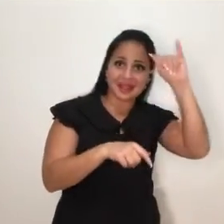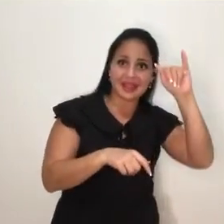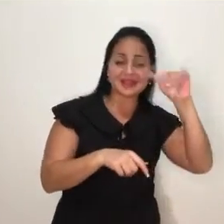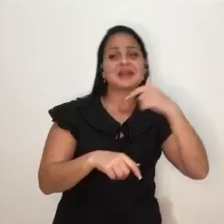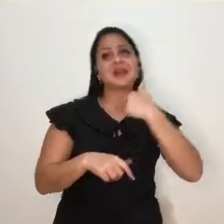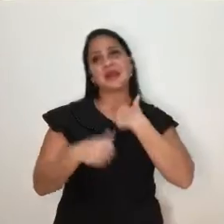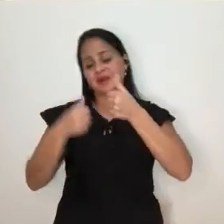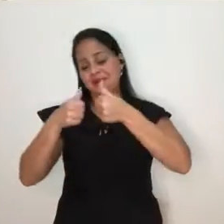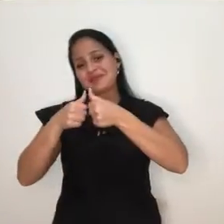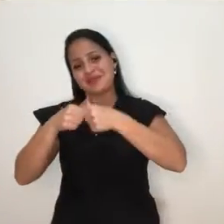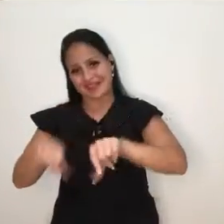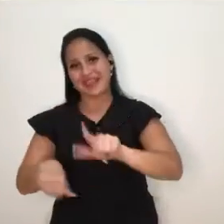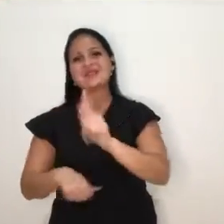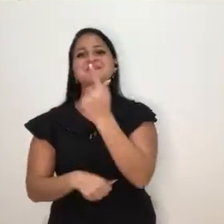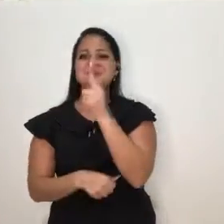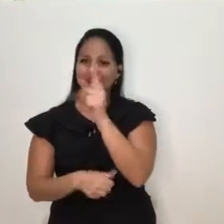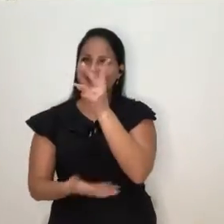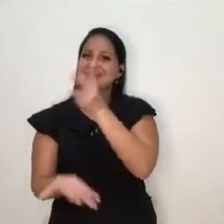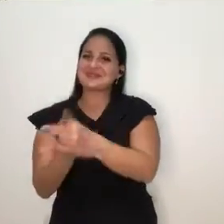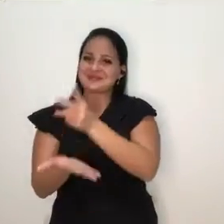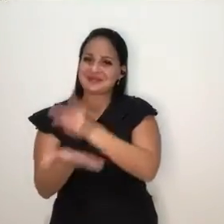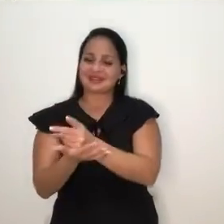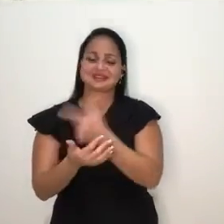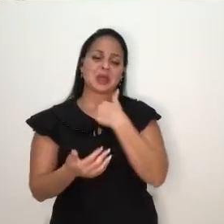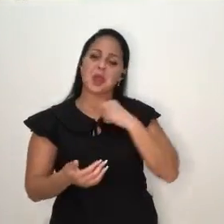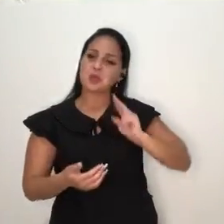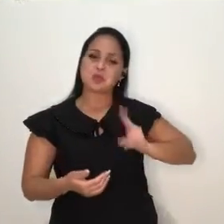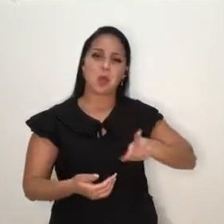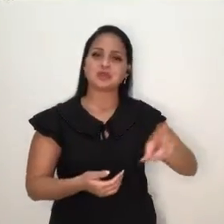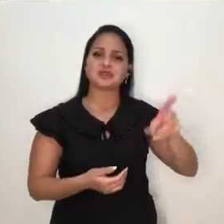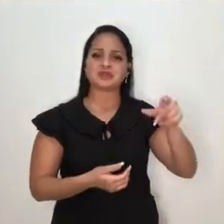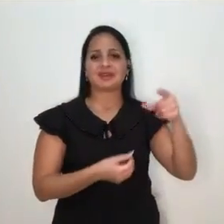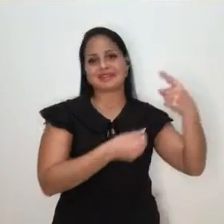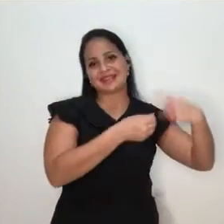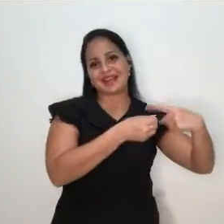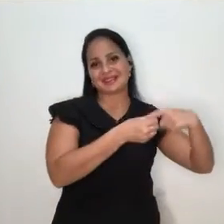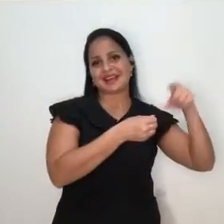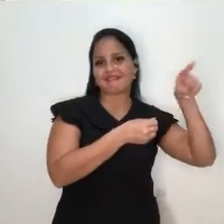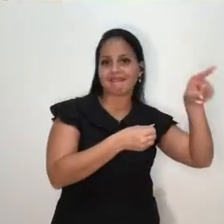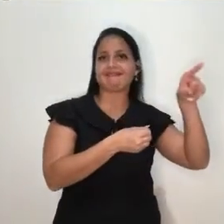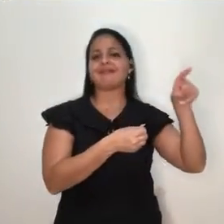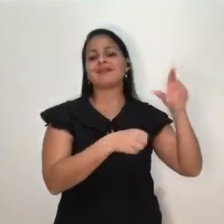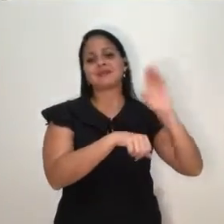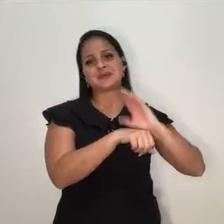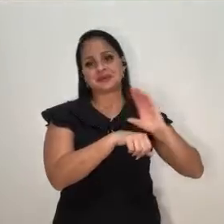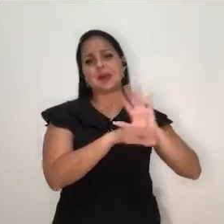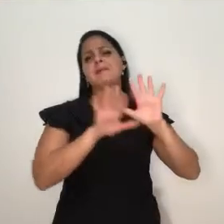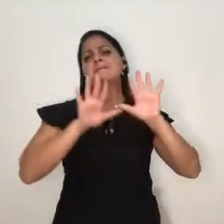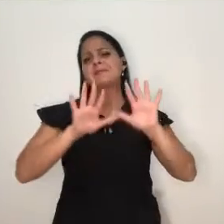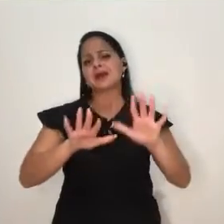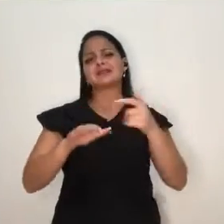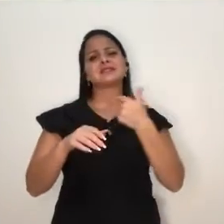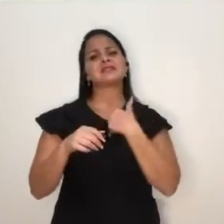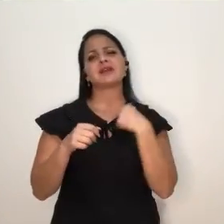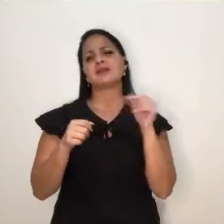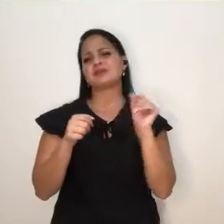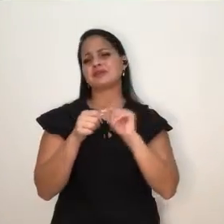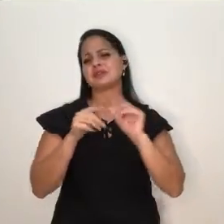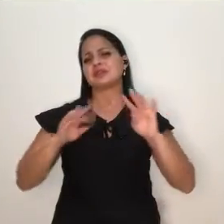ideia e fiquei em Goiânia mesmo. E não prossegui com o curso lá, mas eu fiz